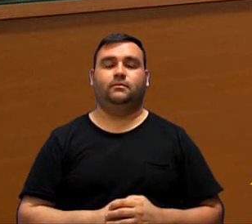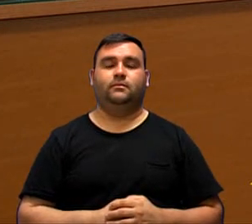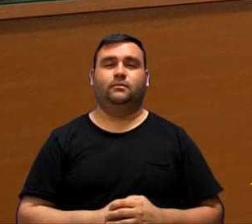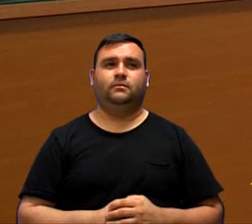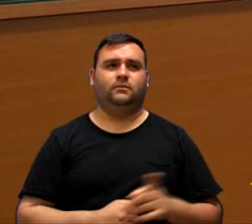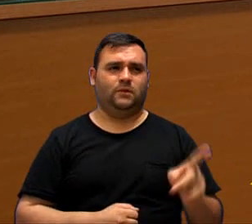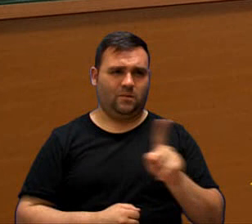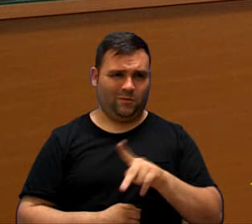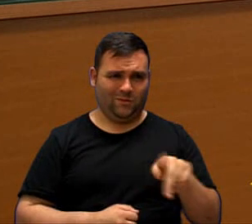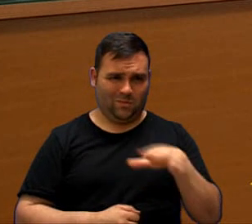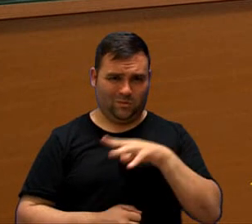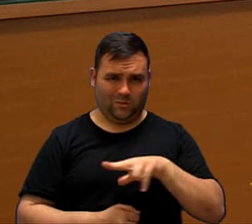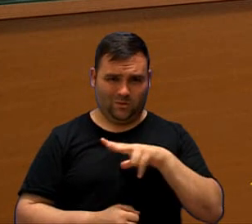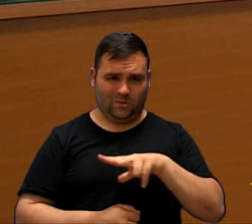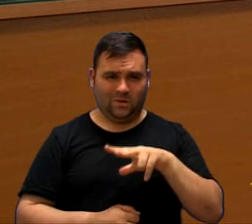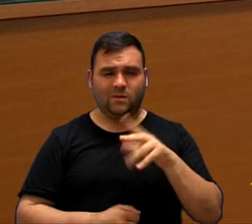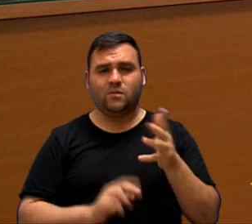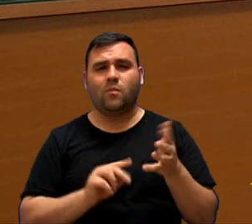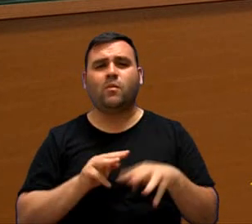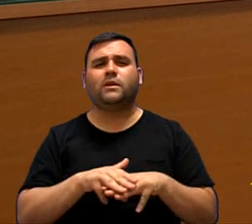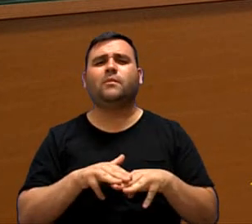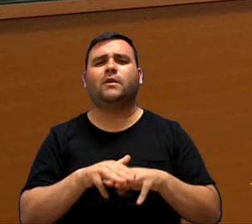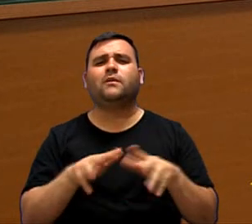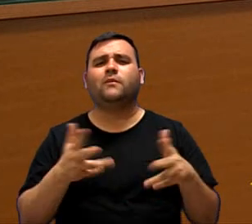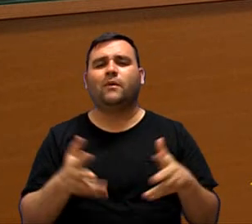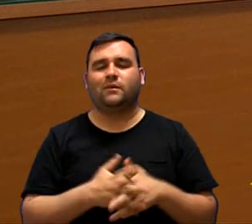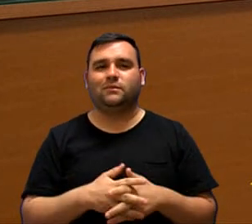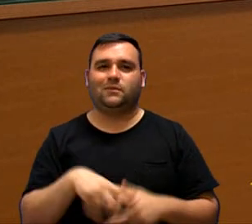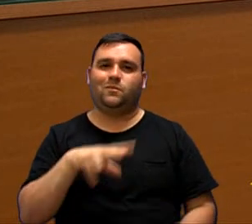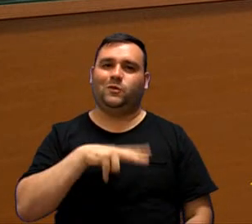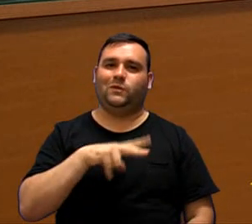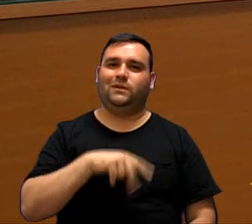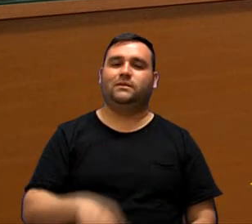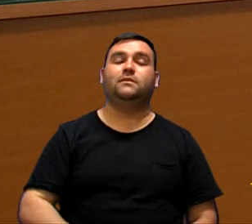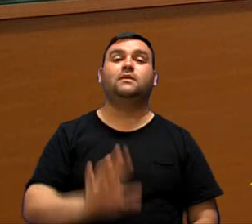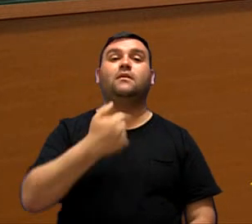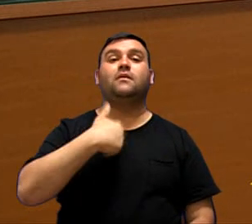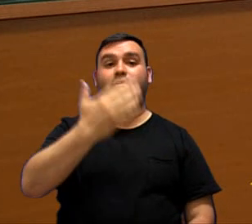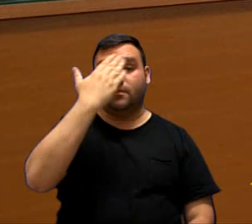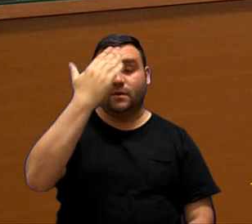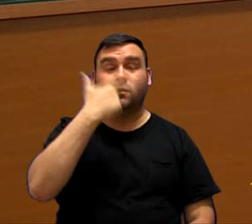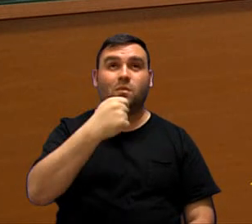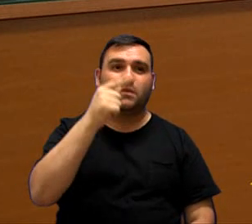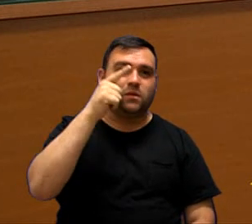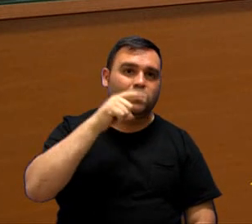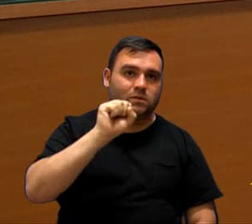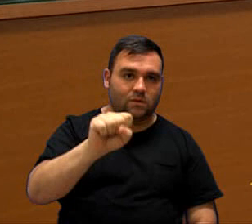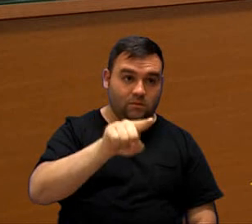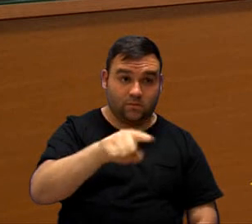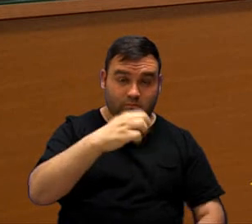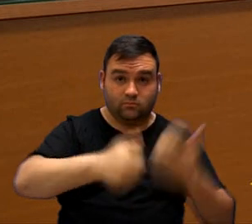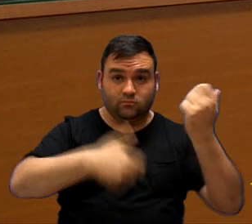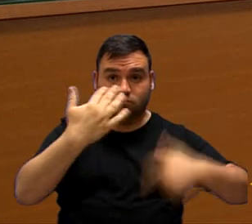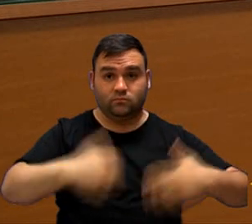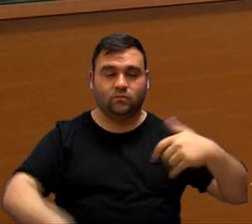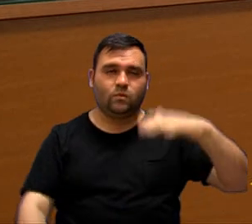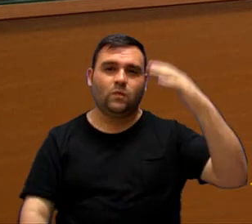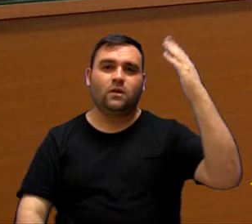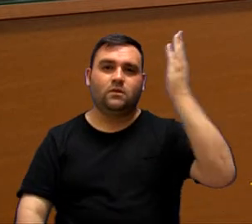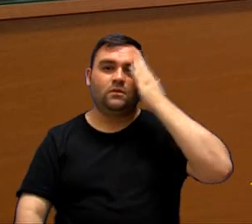A senhora era professora de português ou matemática? Alô? Eu primeiro quero agradecer ao vereador Luiz Santos pelas colocações,